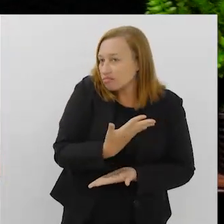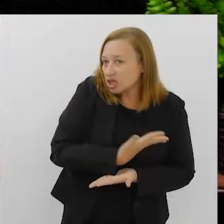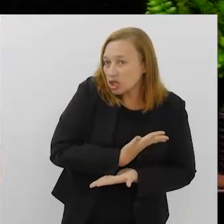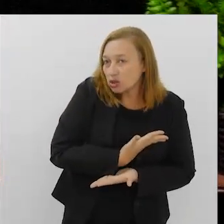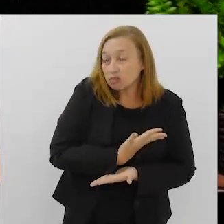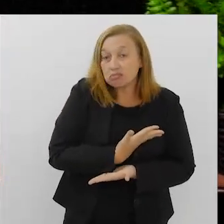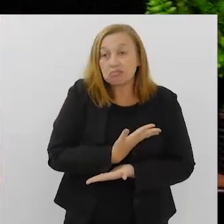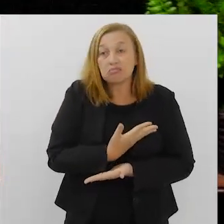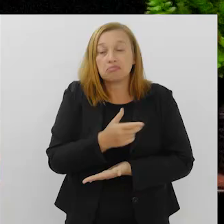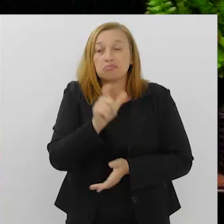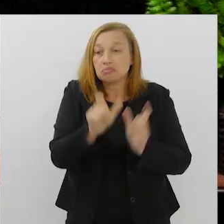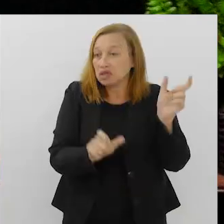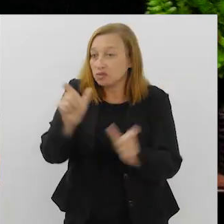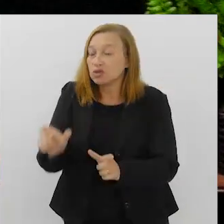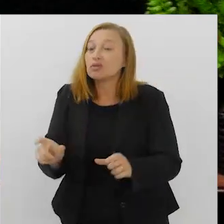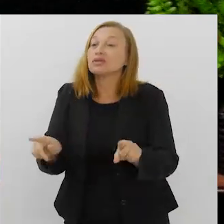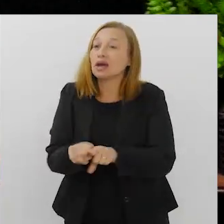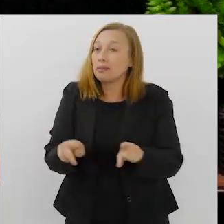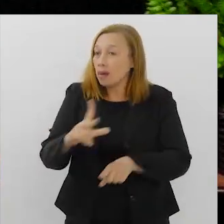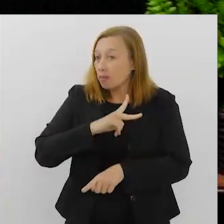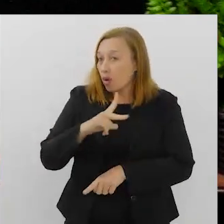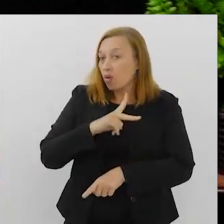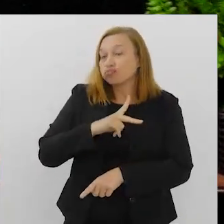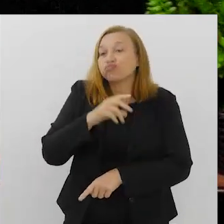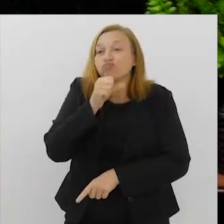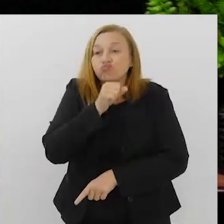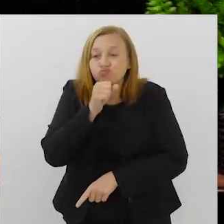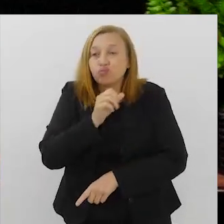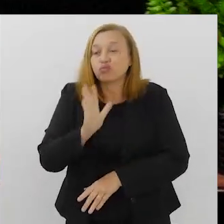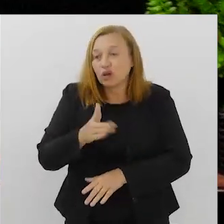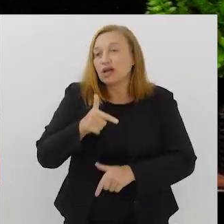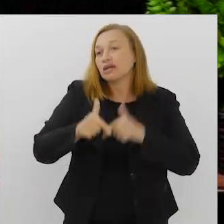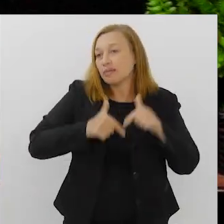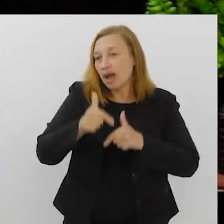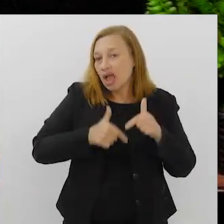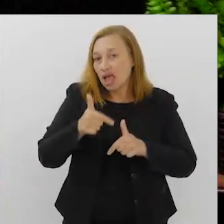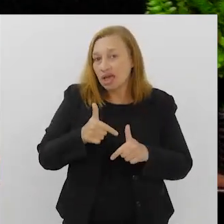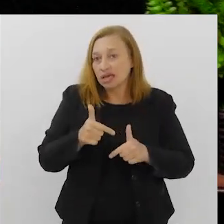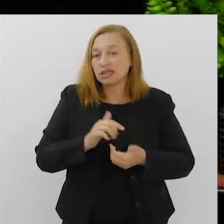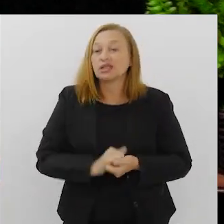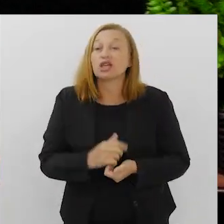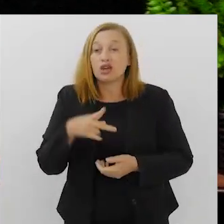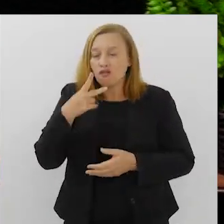meus amigos, para as pessoas, para os próprios idosos com que eu trabalhei. Eu falei,